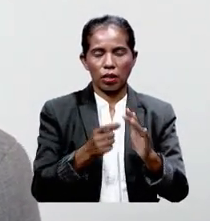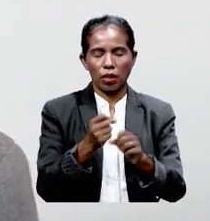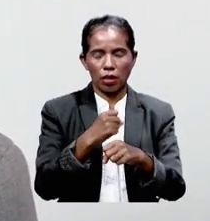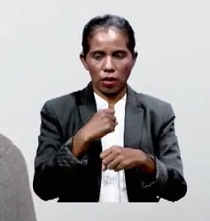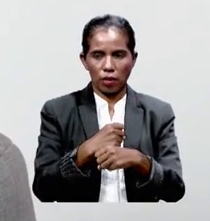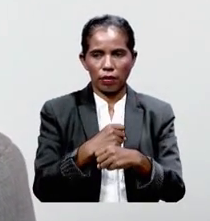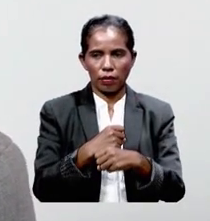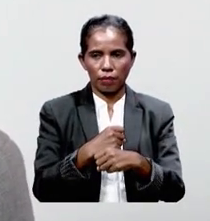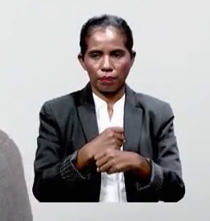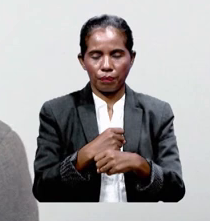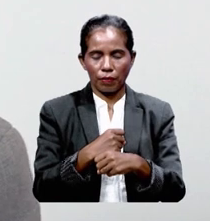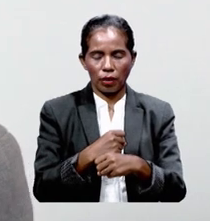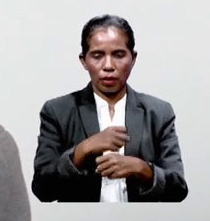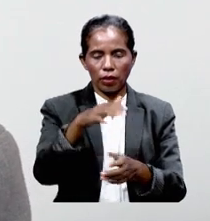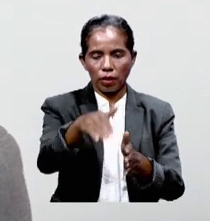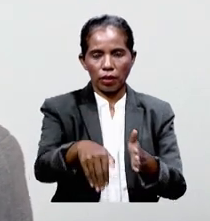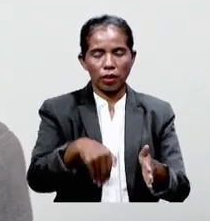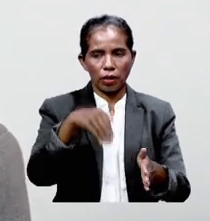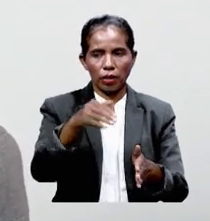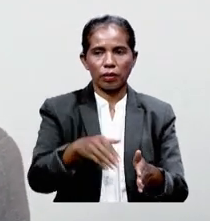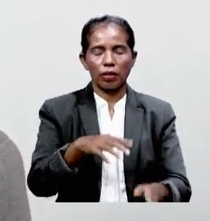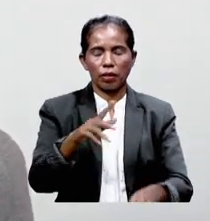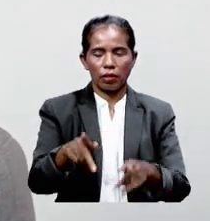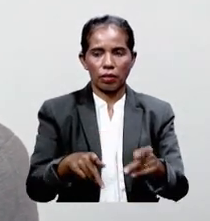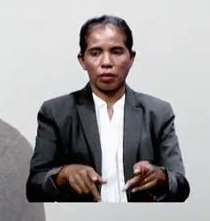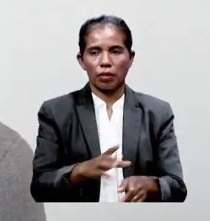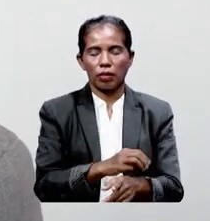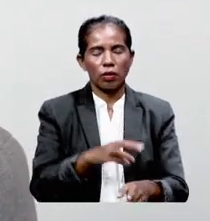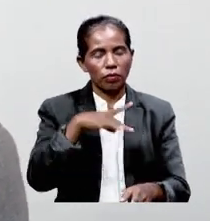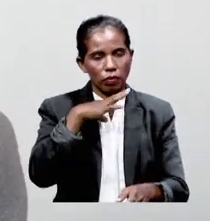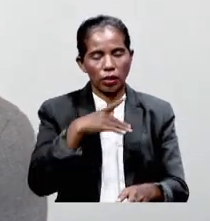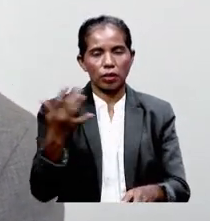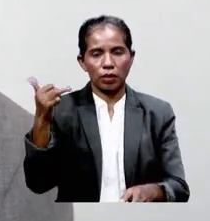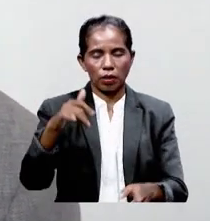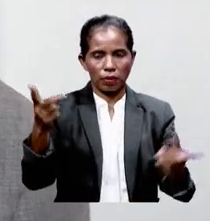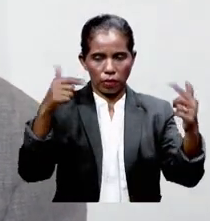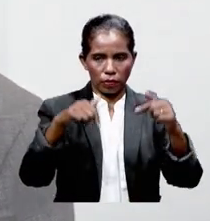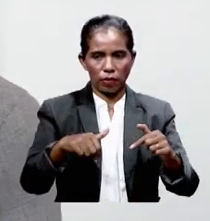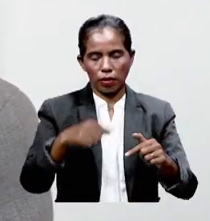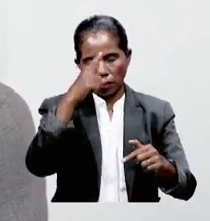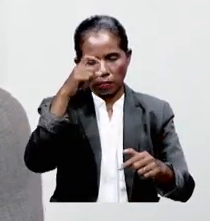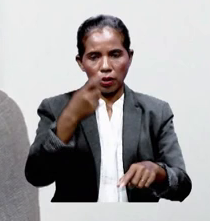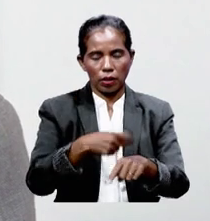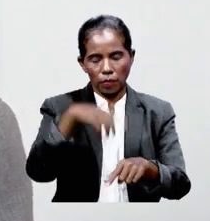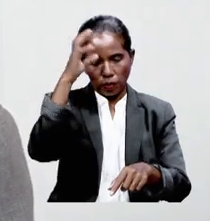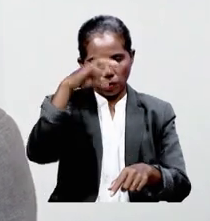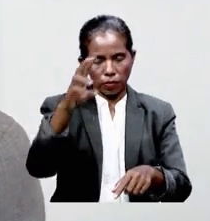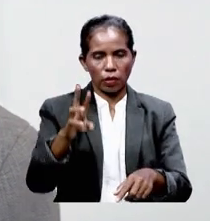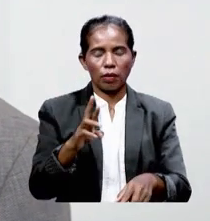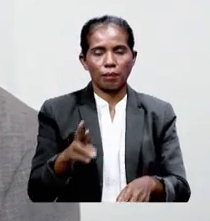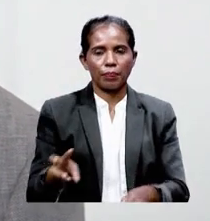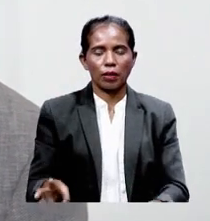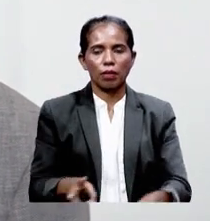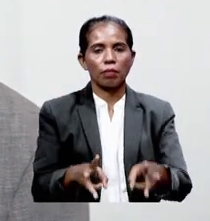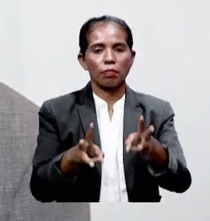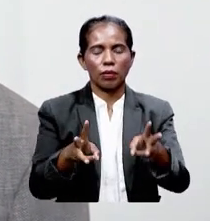seda check dam par hodi reduce sediment sound nebe tun mai mai be tamba tempu uren mota bot hela ita labe